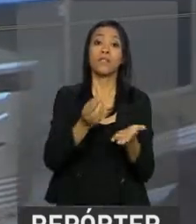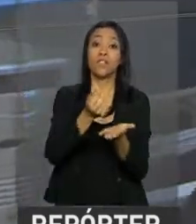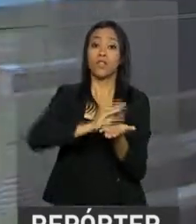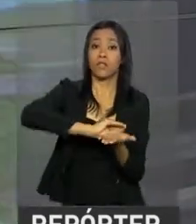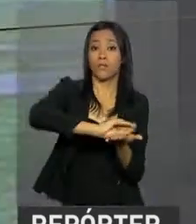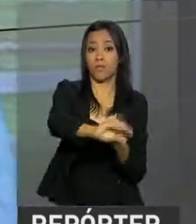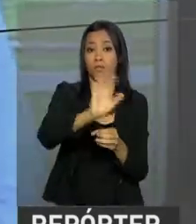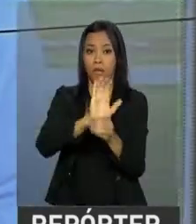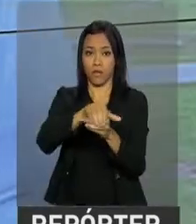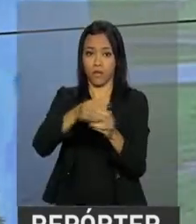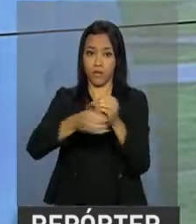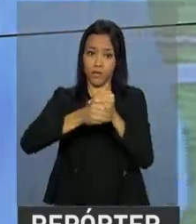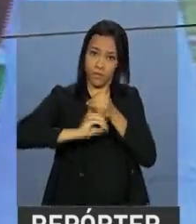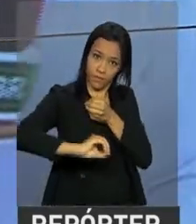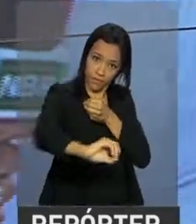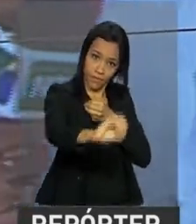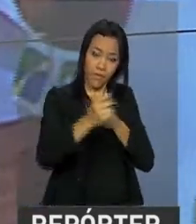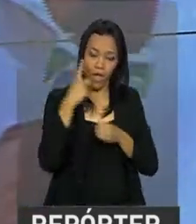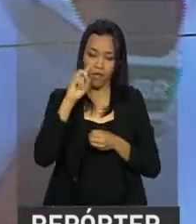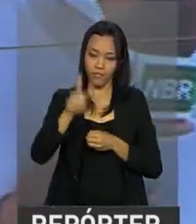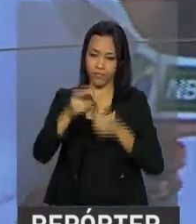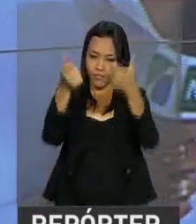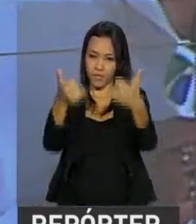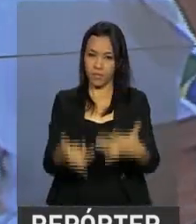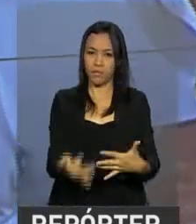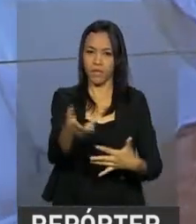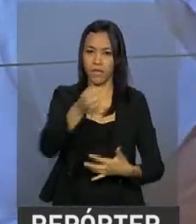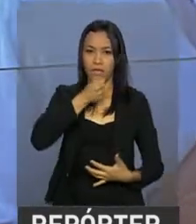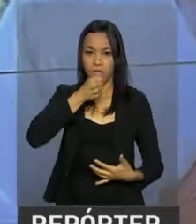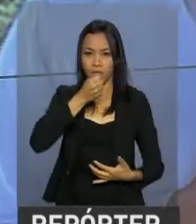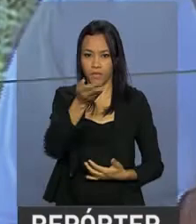Knupp traz as informações ao vivo para a gente. Oi, Mara.